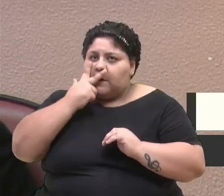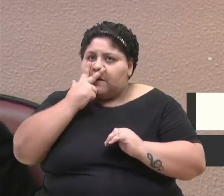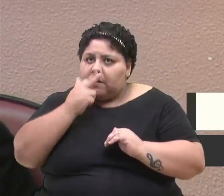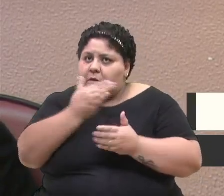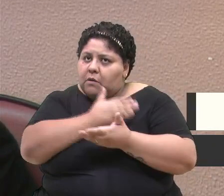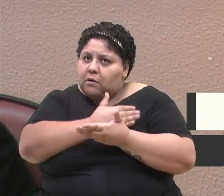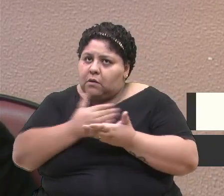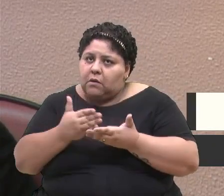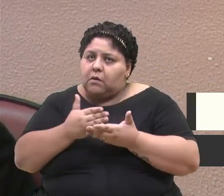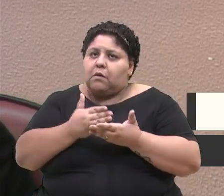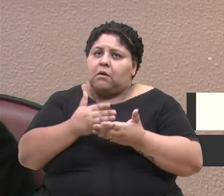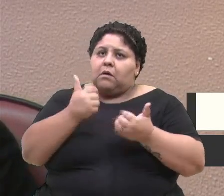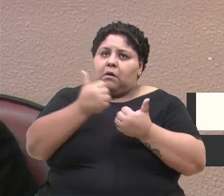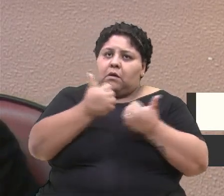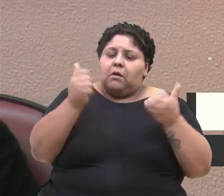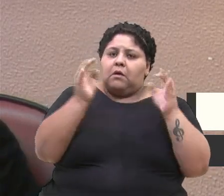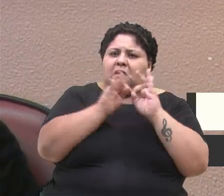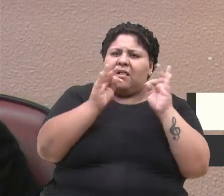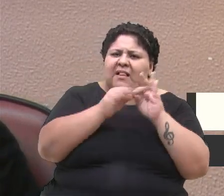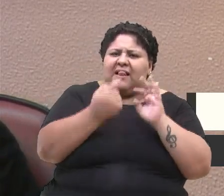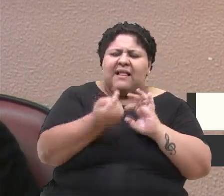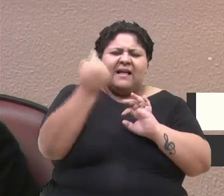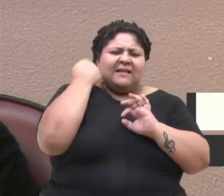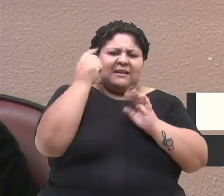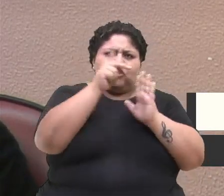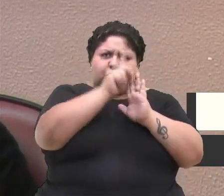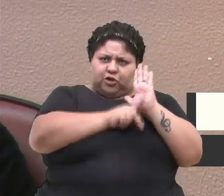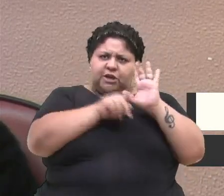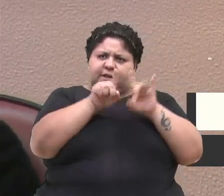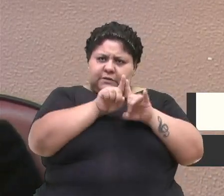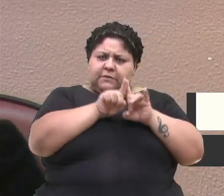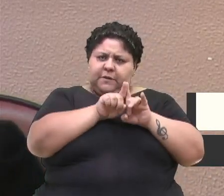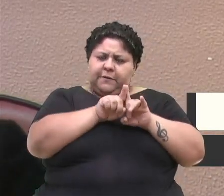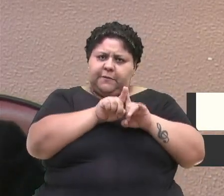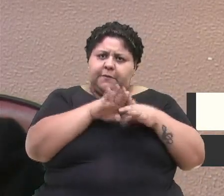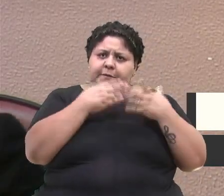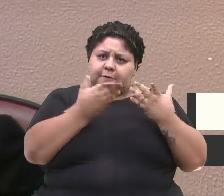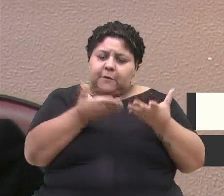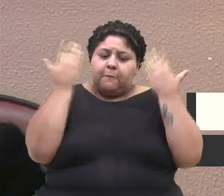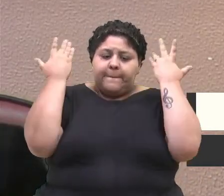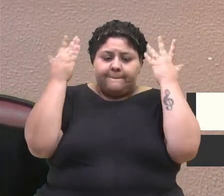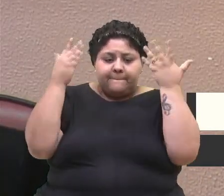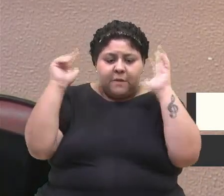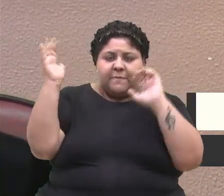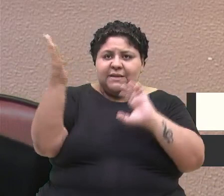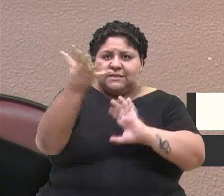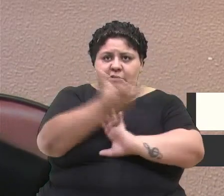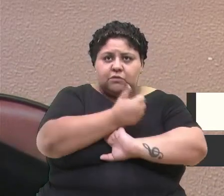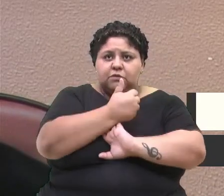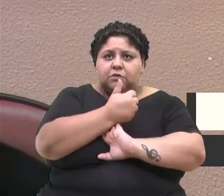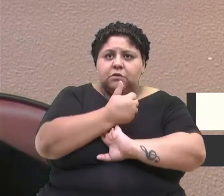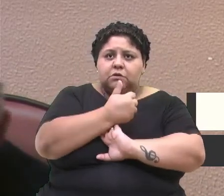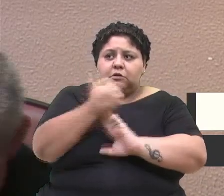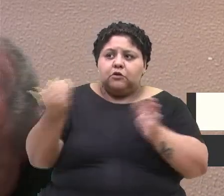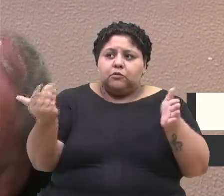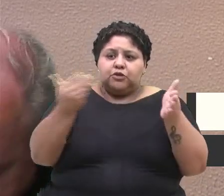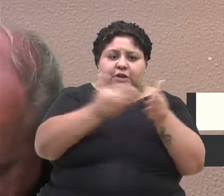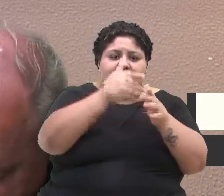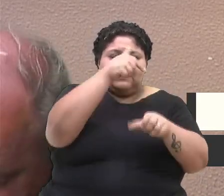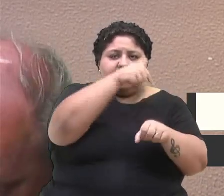Assessoria técnica, lá atrás com um projeto que vinha, né? Então, parabéns aí a todos por chegar esse